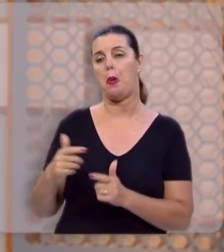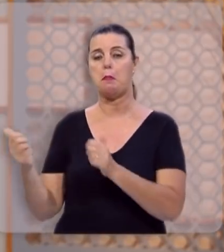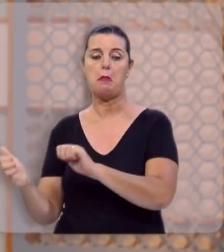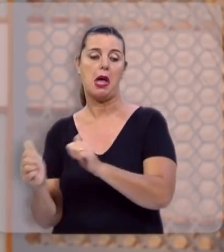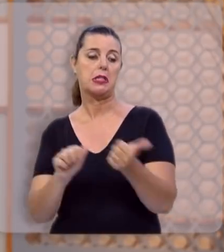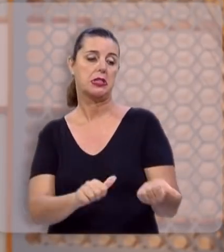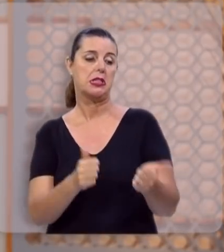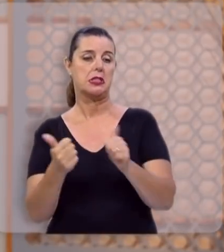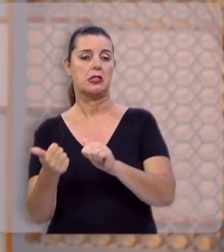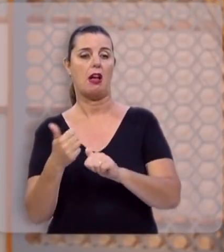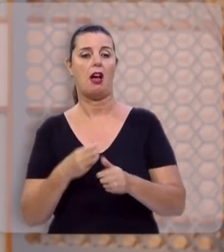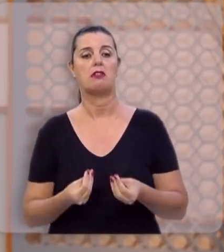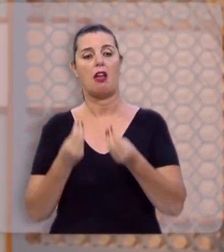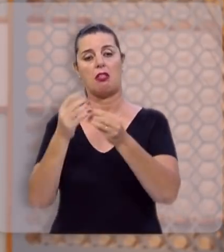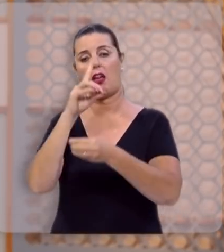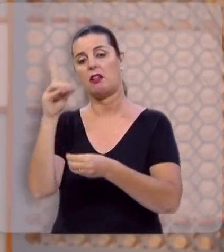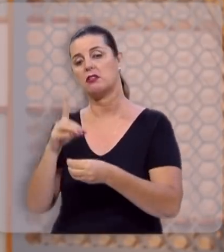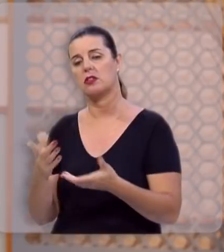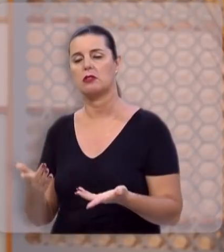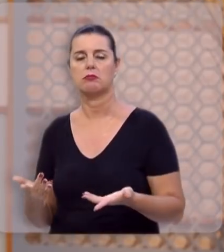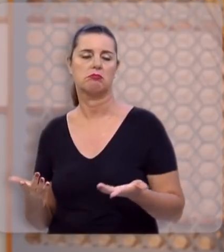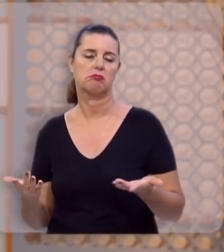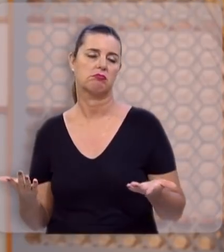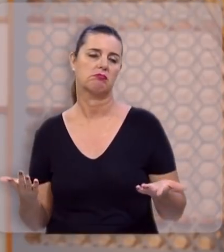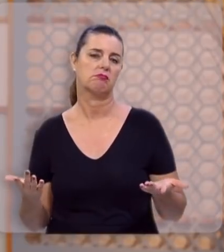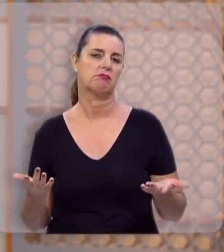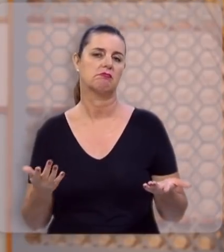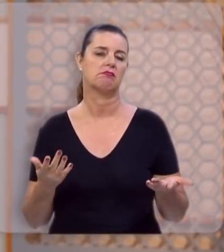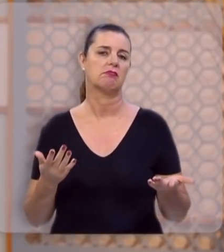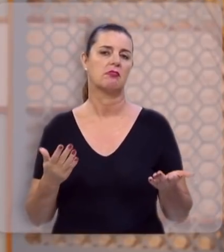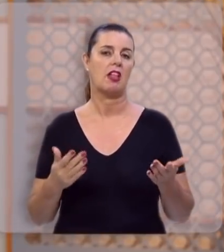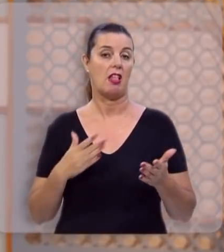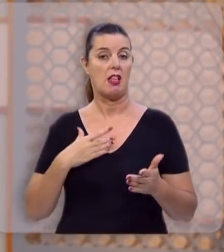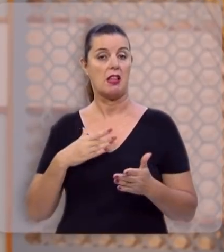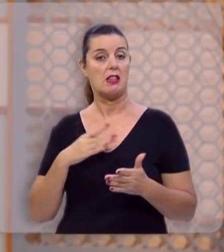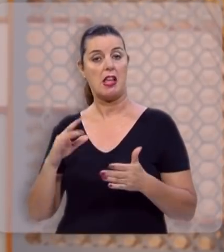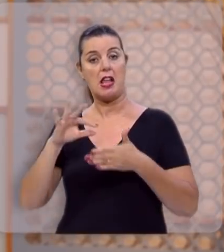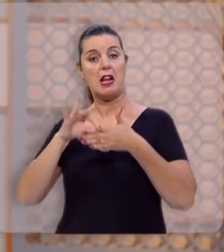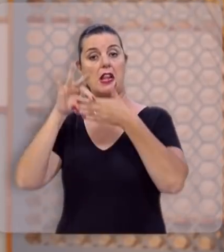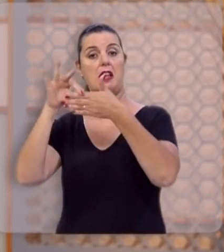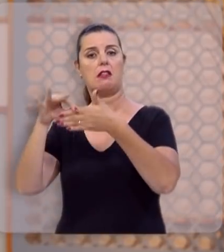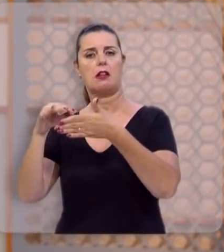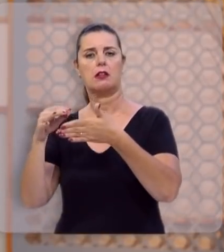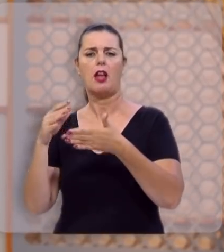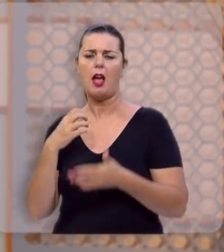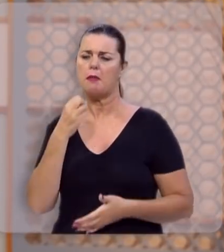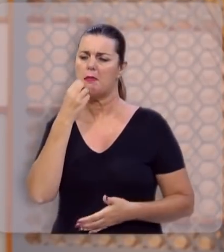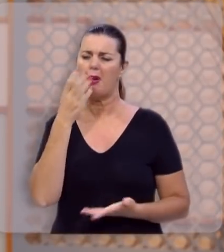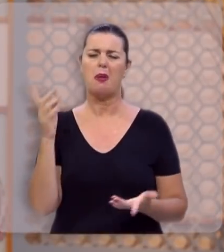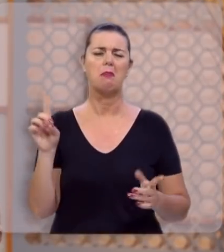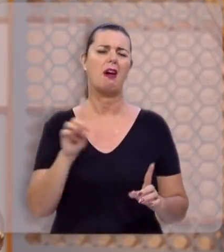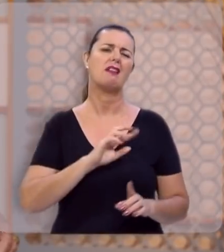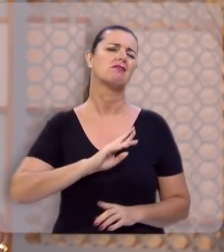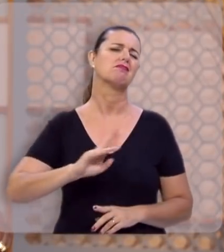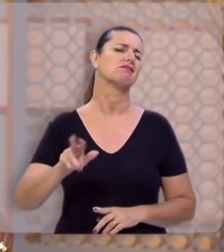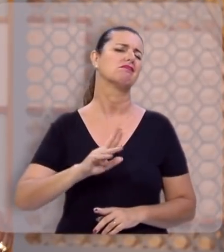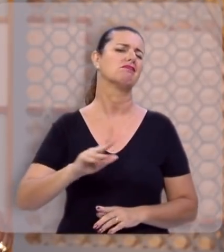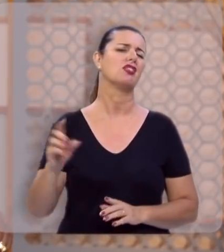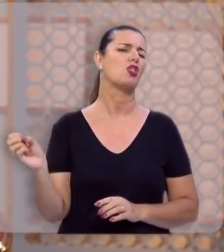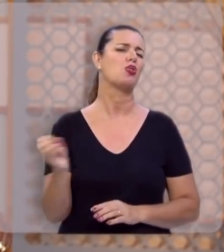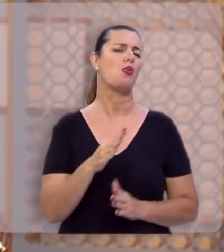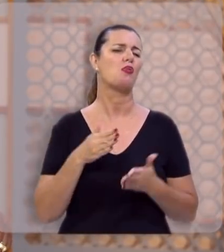batizado, entregar dízimo, ter cargo de liderança na igreja. Tudo isso é coisa boa, mas isso não é novo